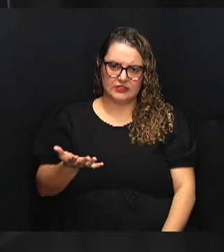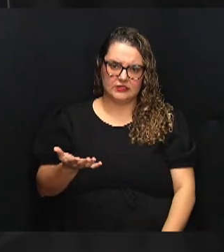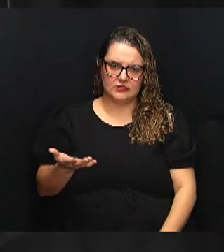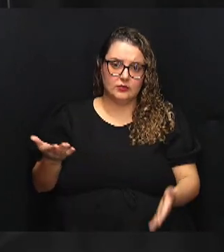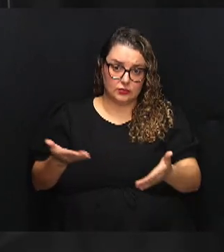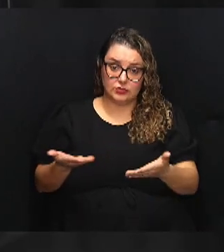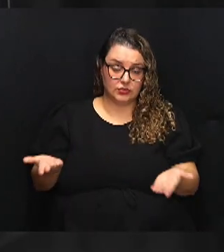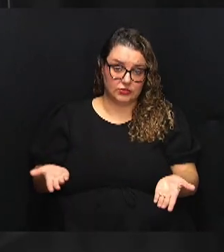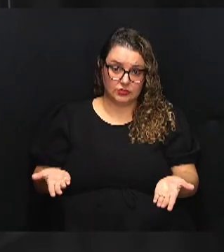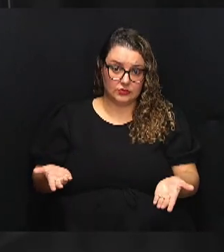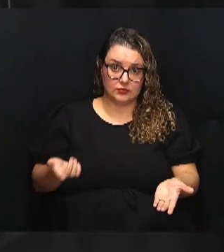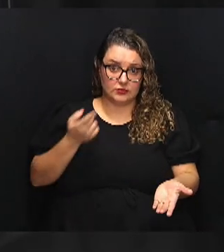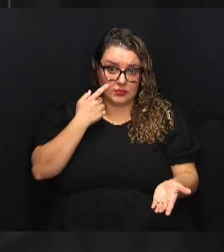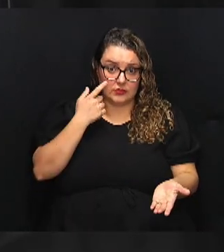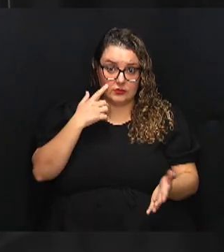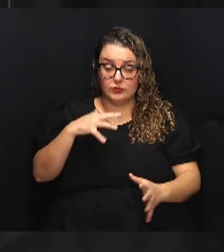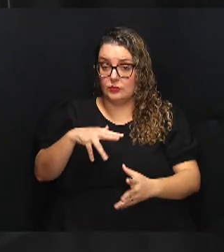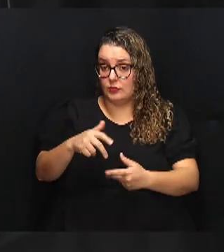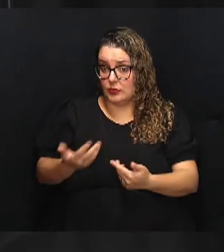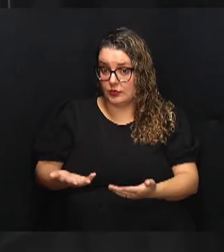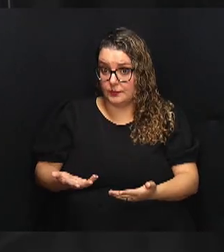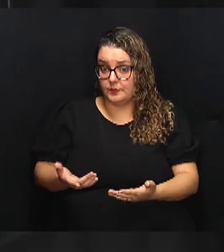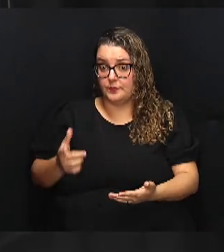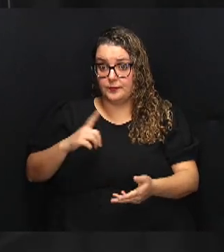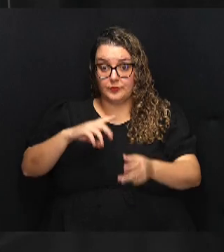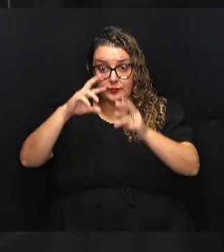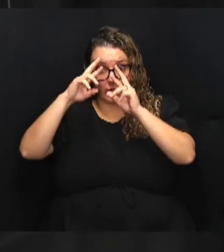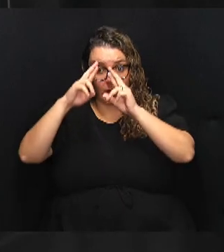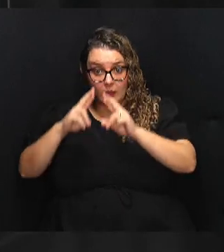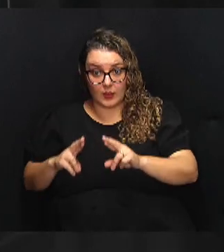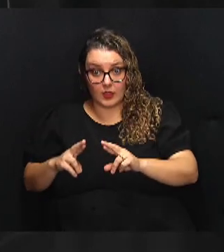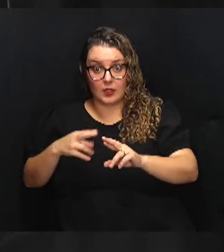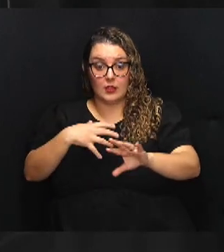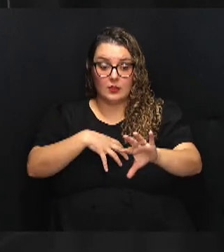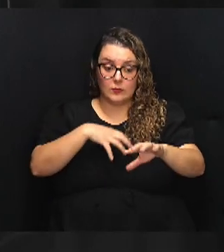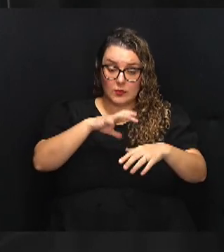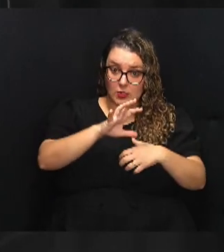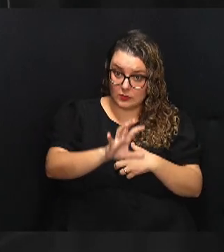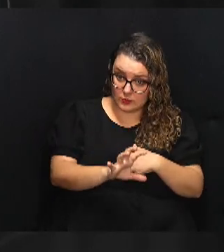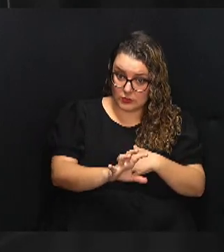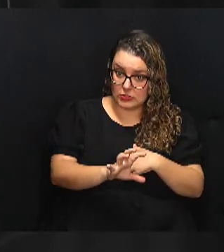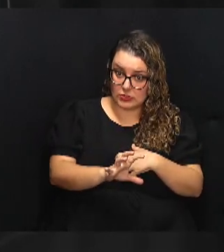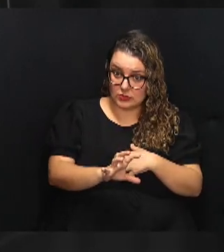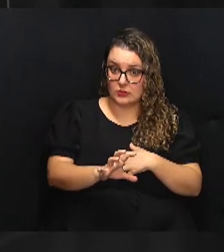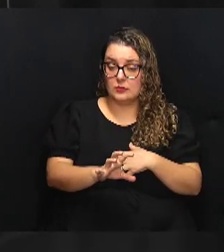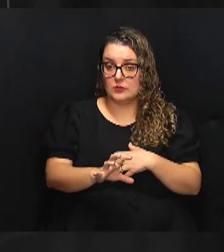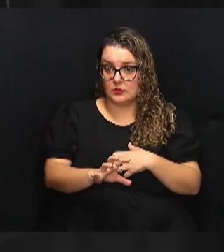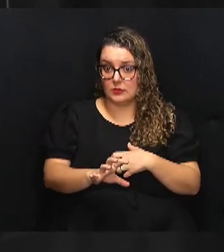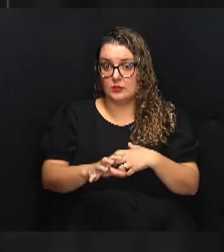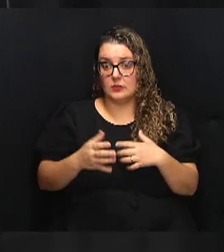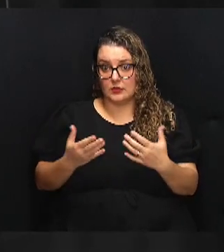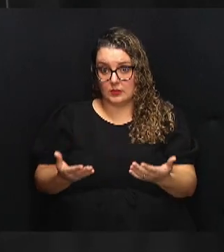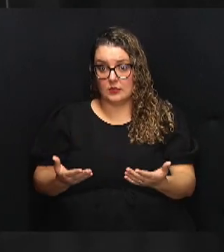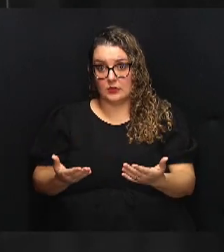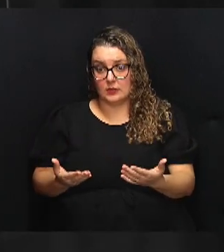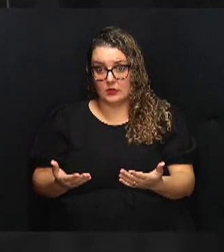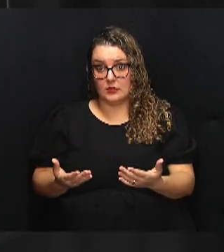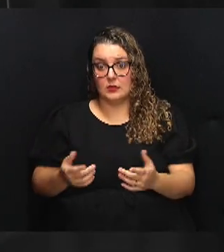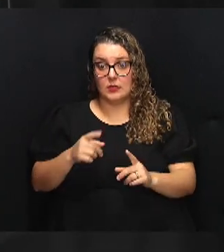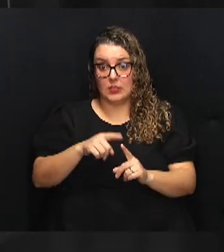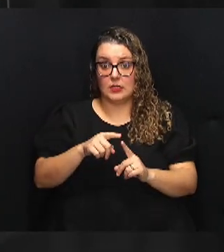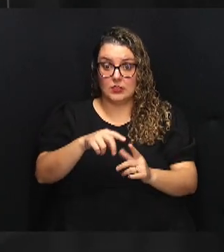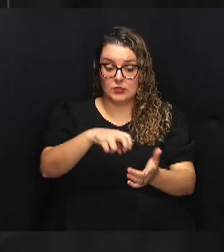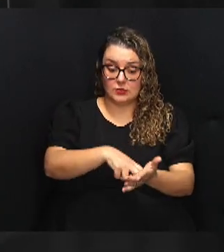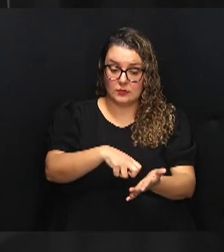Nós estamos num mundo em que você tem que ter respeito, você tem que ter empatia, né? Então esse tipo de